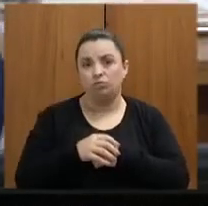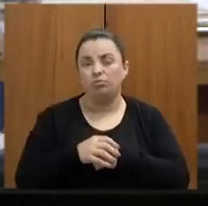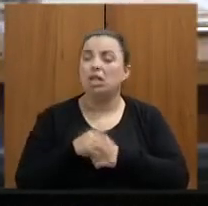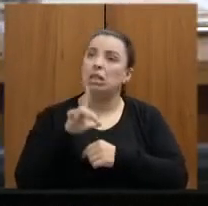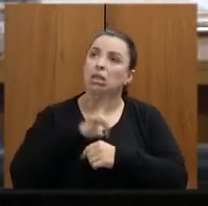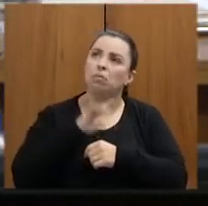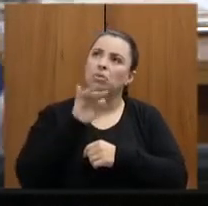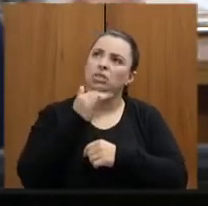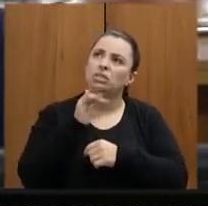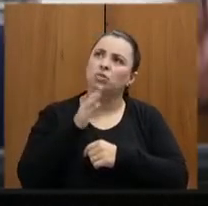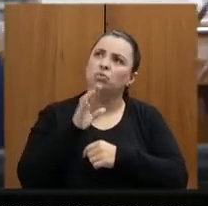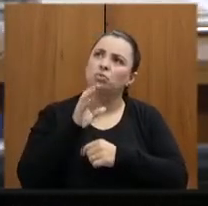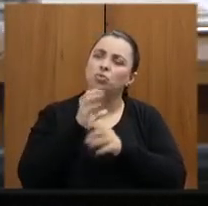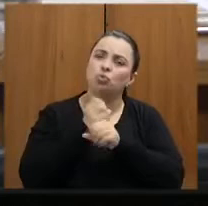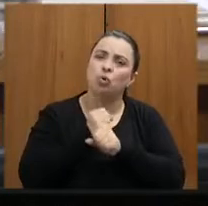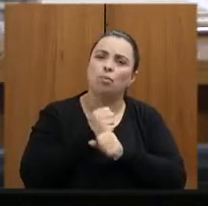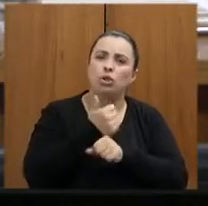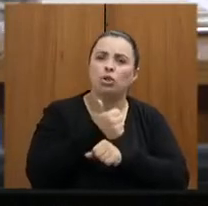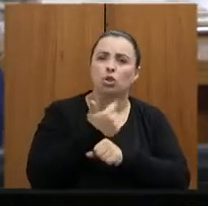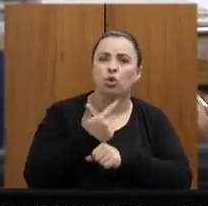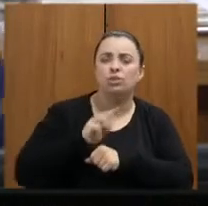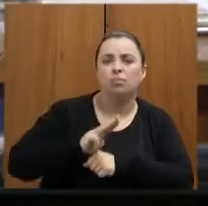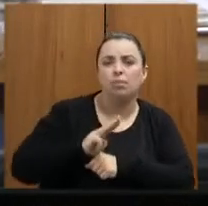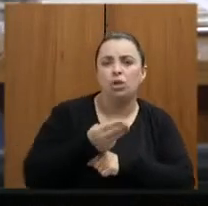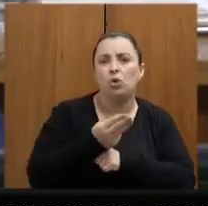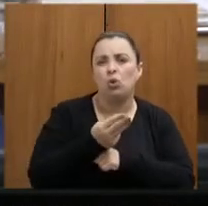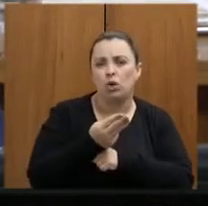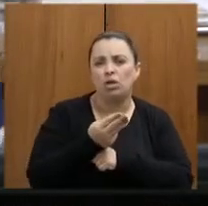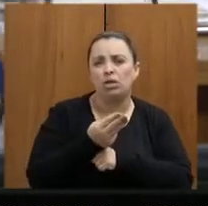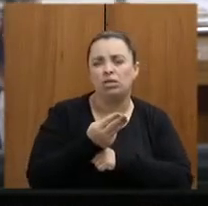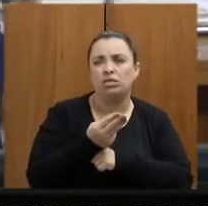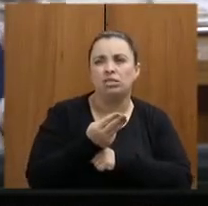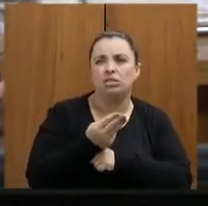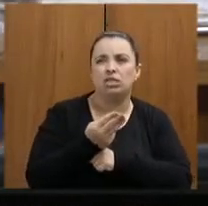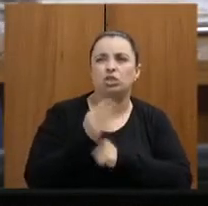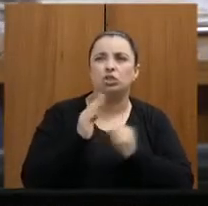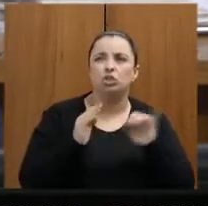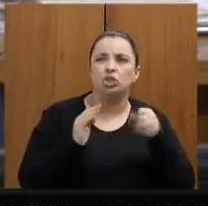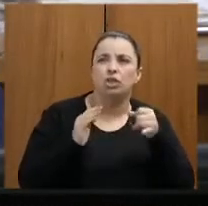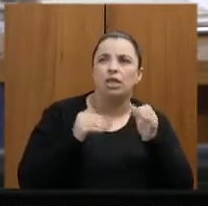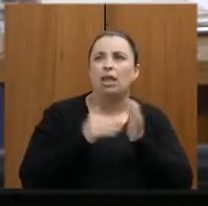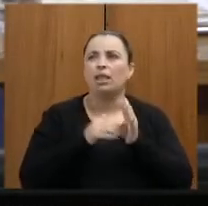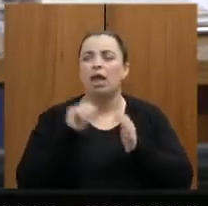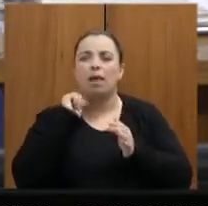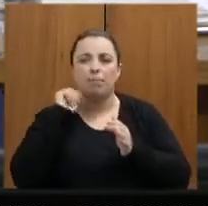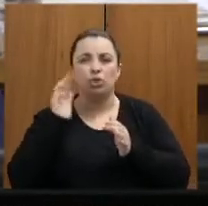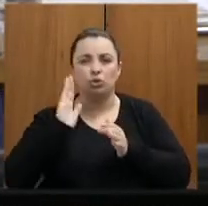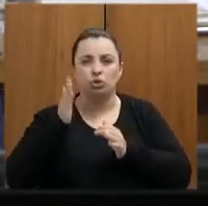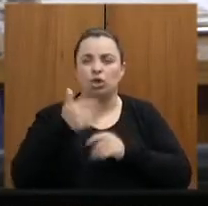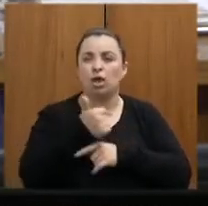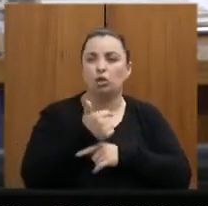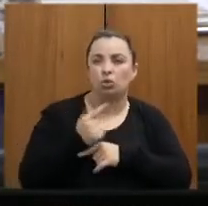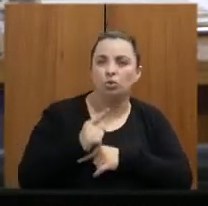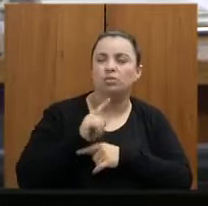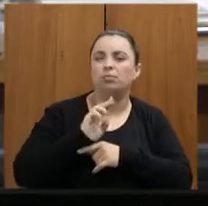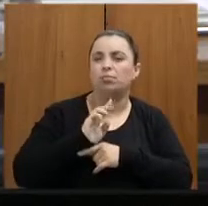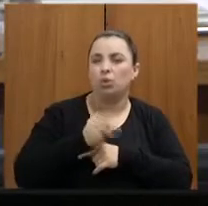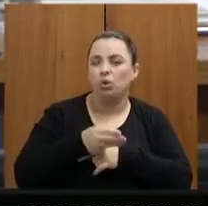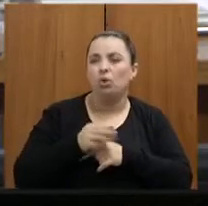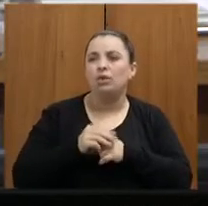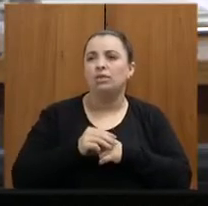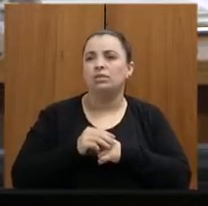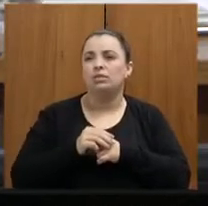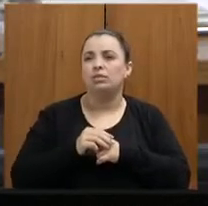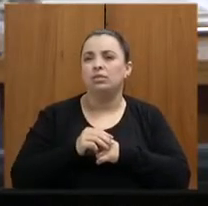ordem de quase 12 milhões para investir já investimos dois milhões e pouco de Janeiro Abril temos ainda que cumprir o investimento de Seis Milhões para